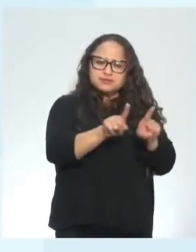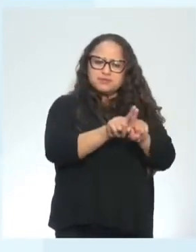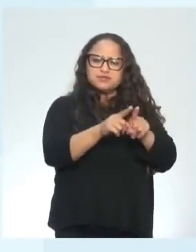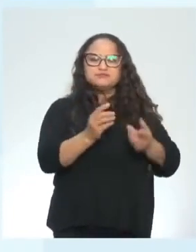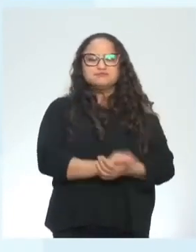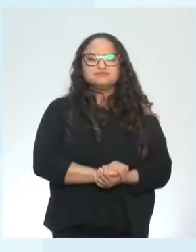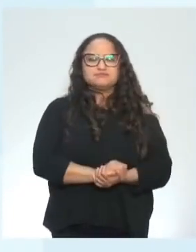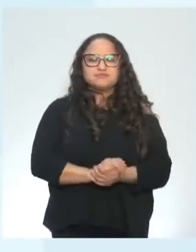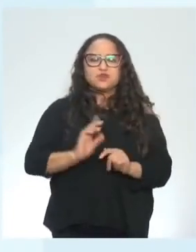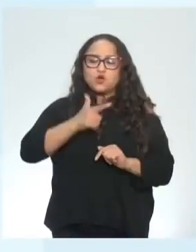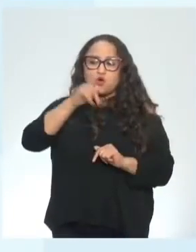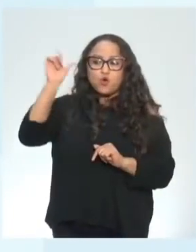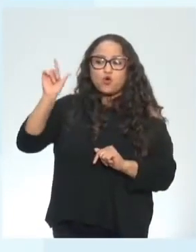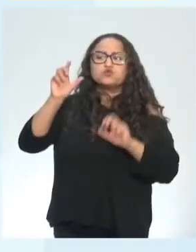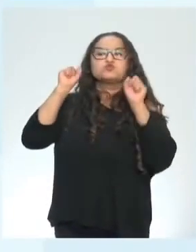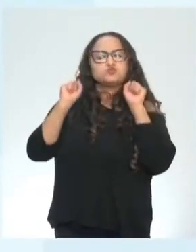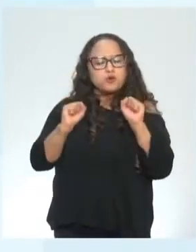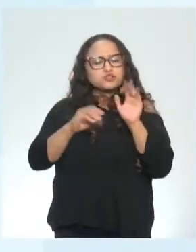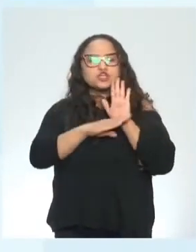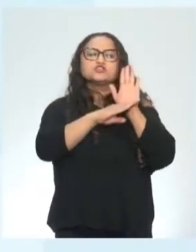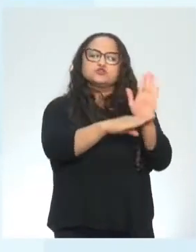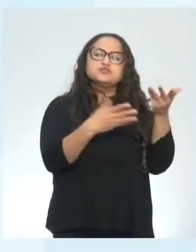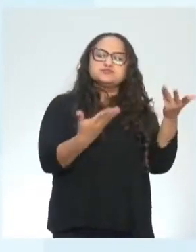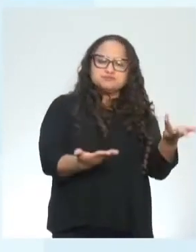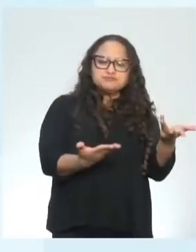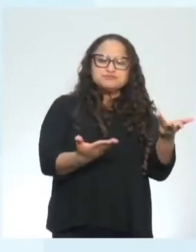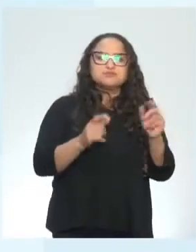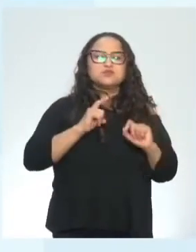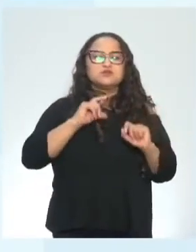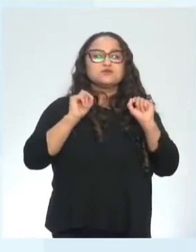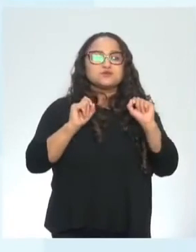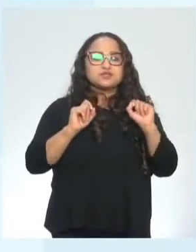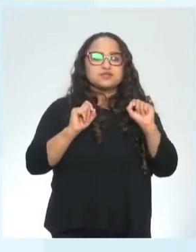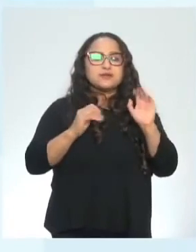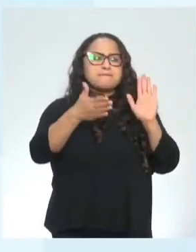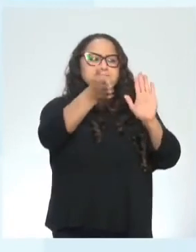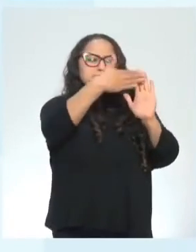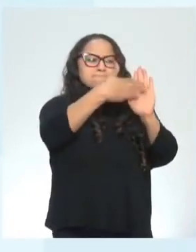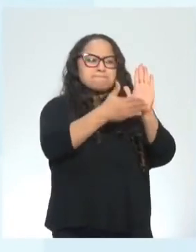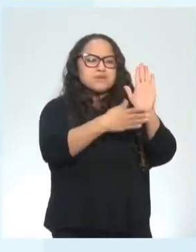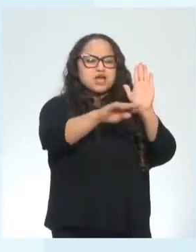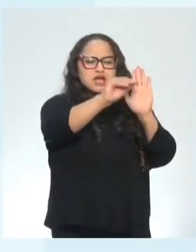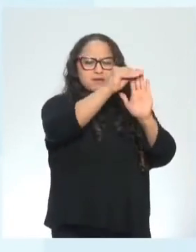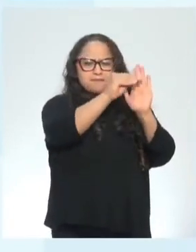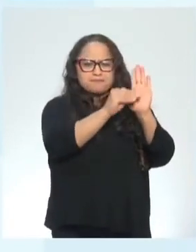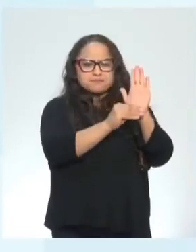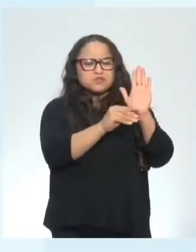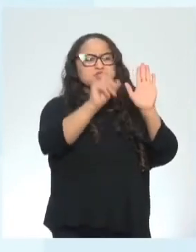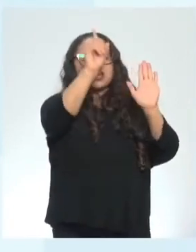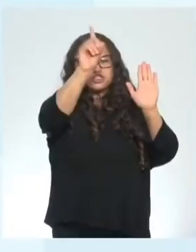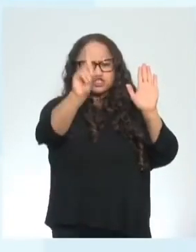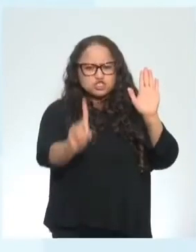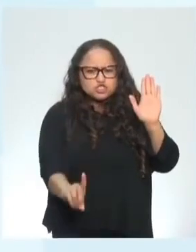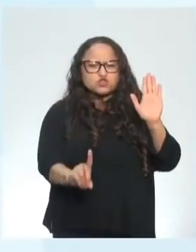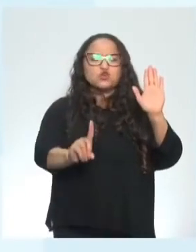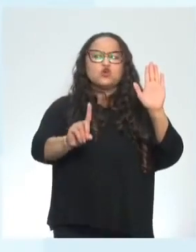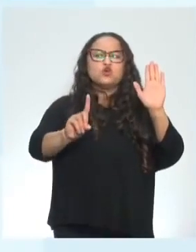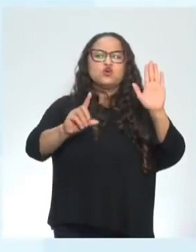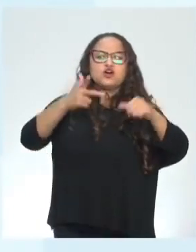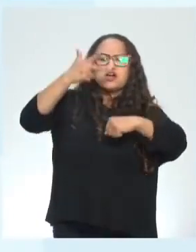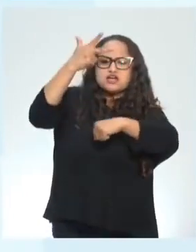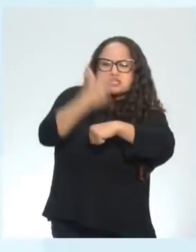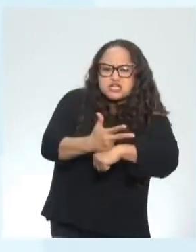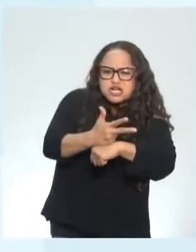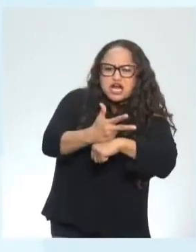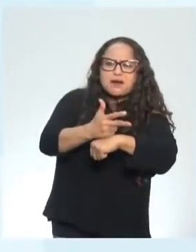estão os outros membros aí do grupo também podem contribuir esse tempo longe do Rose Estabeleça aí os papéis de cada um quem